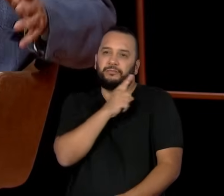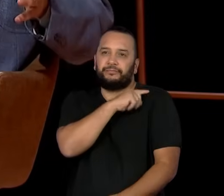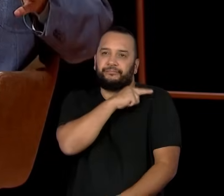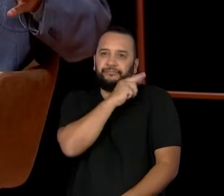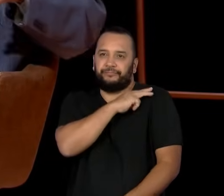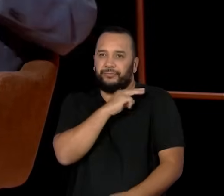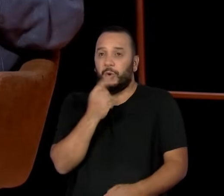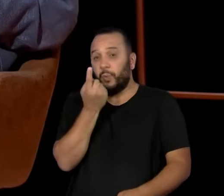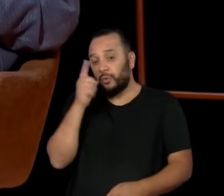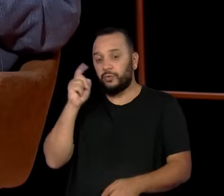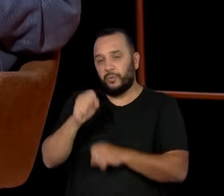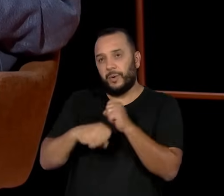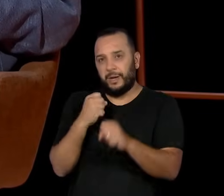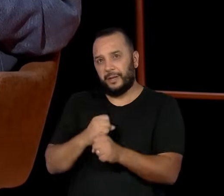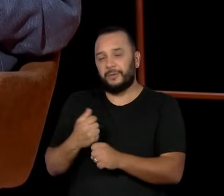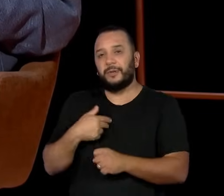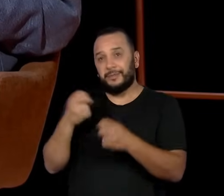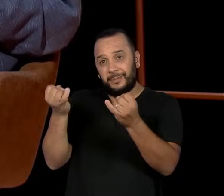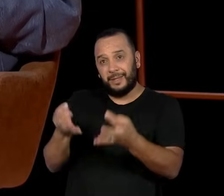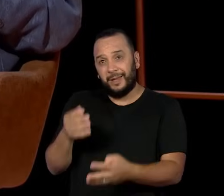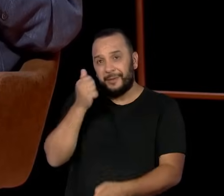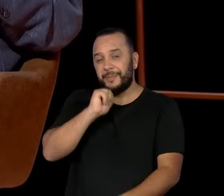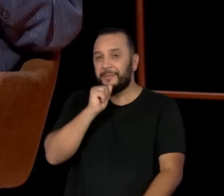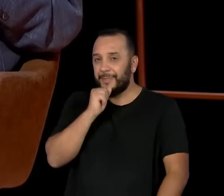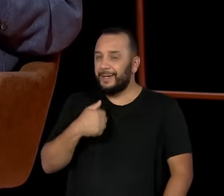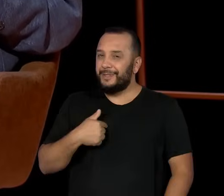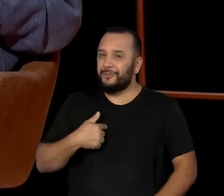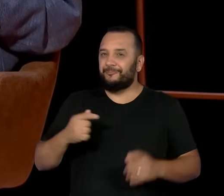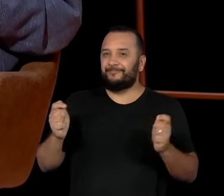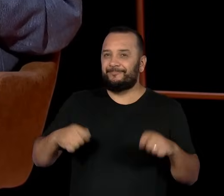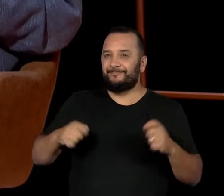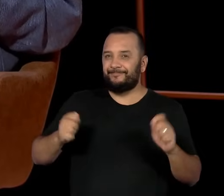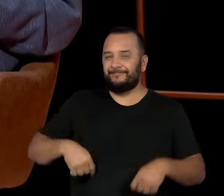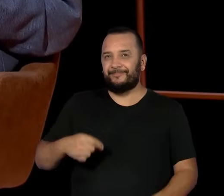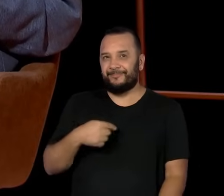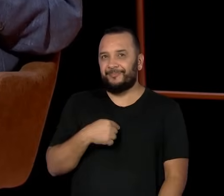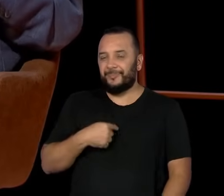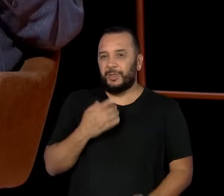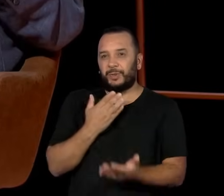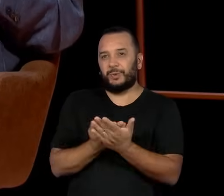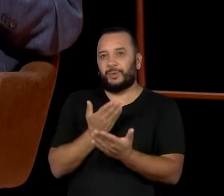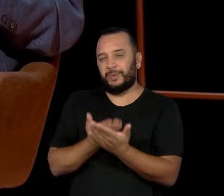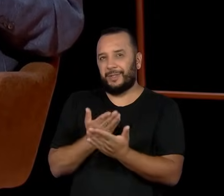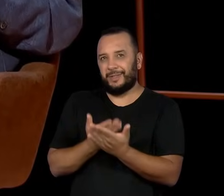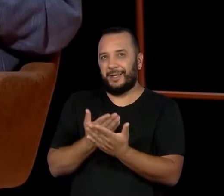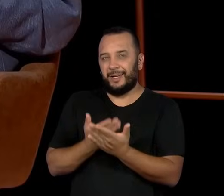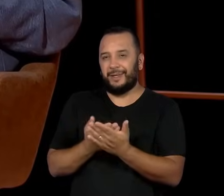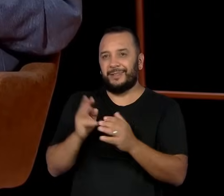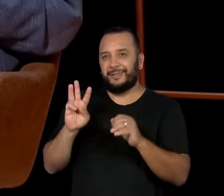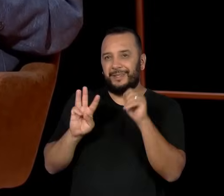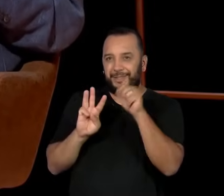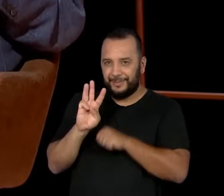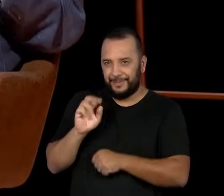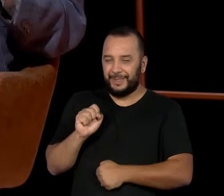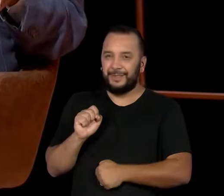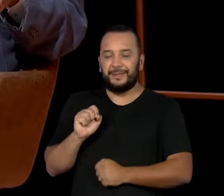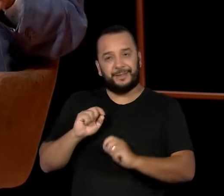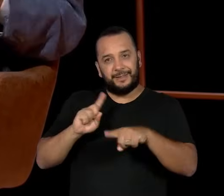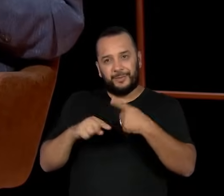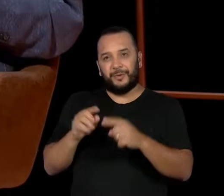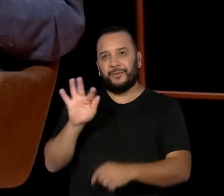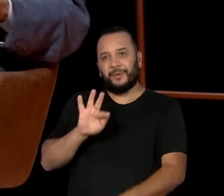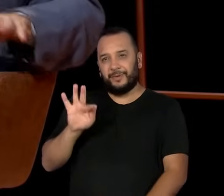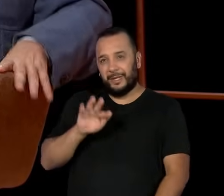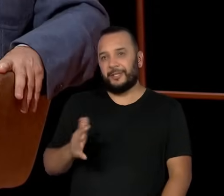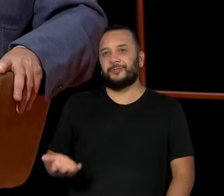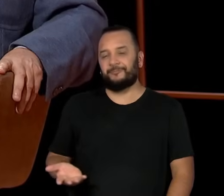convenci minha mãe de que eu ia estudar, fazer só 3 meses e ia para a faculdade. Quer